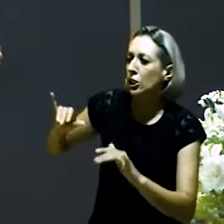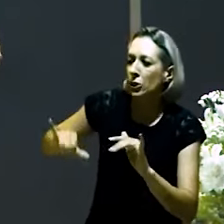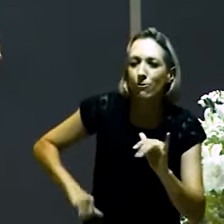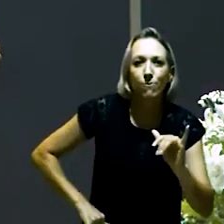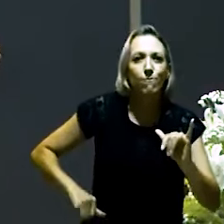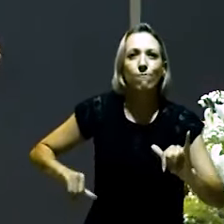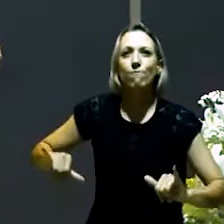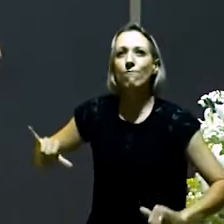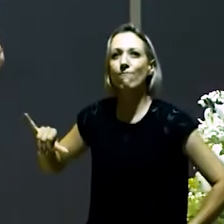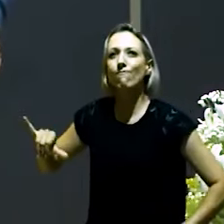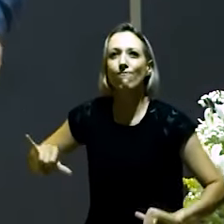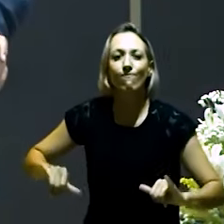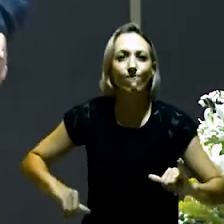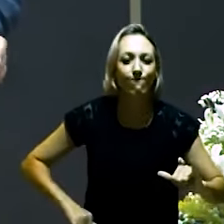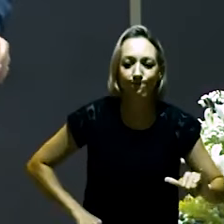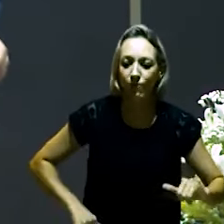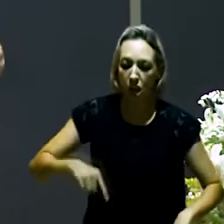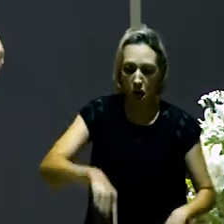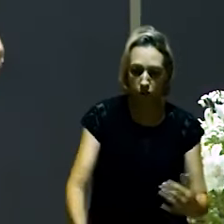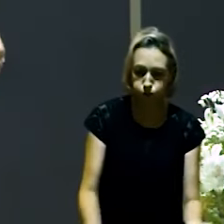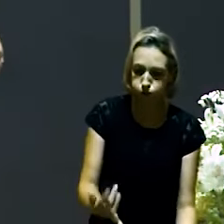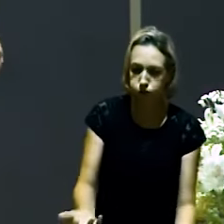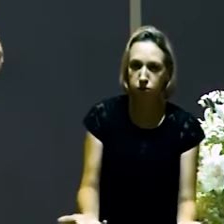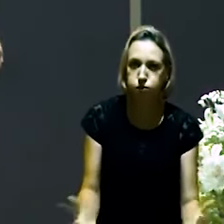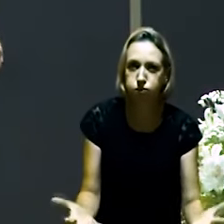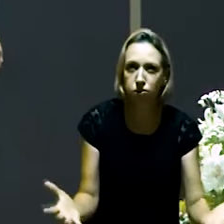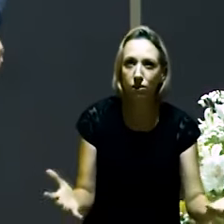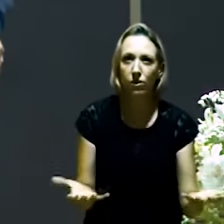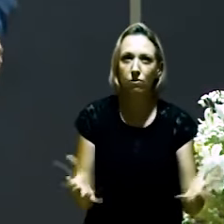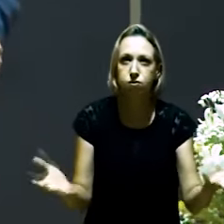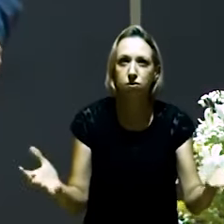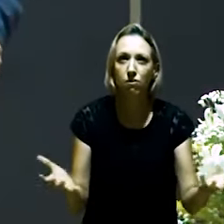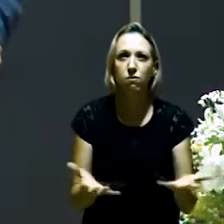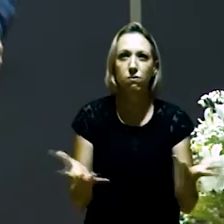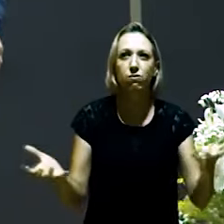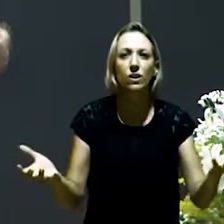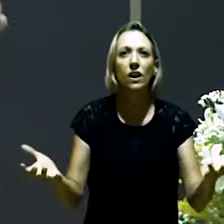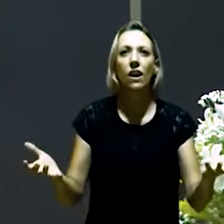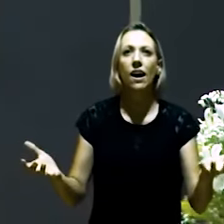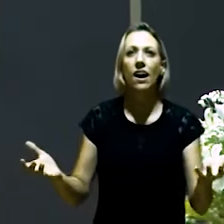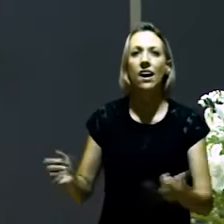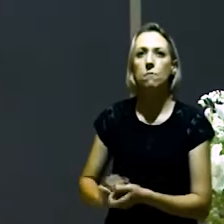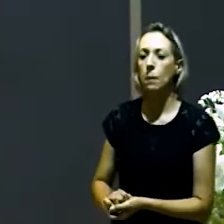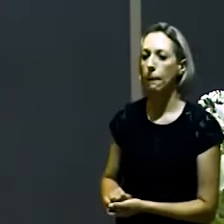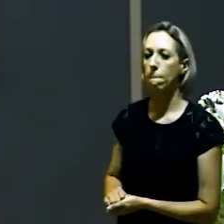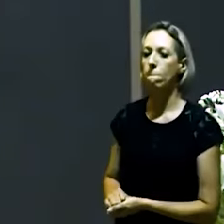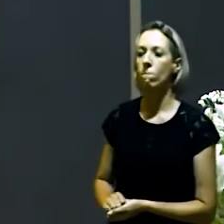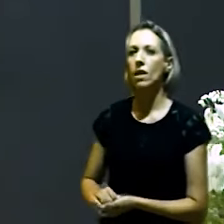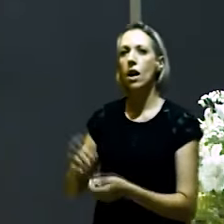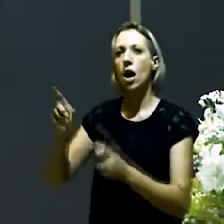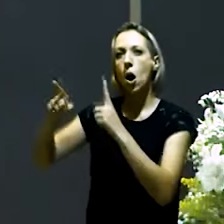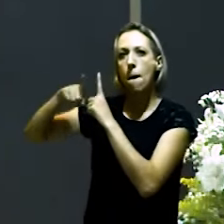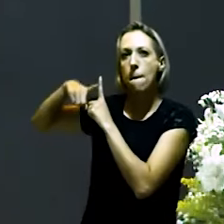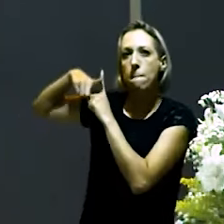Jerusalém fazia estremecer o inferno. Cada passo que ele dava na via dolorosa de Jerusalém era uma mensagem para os